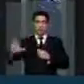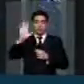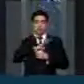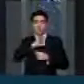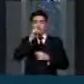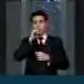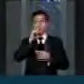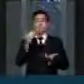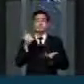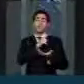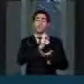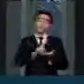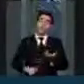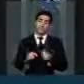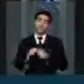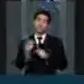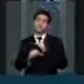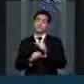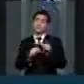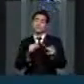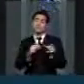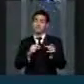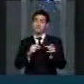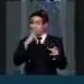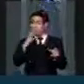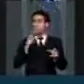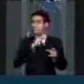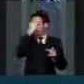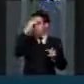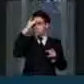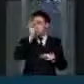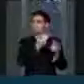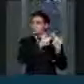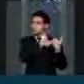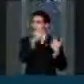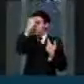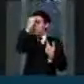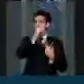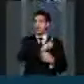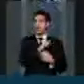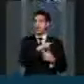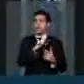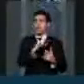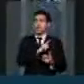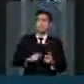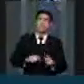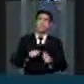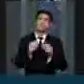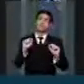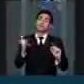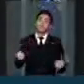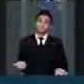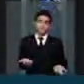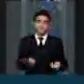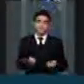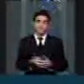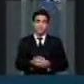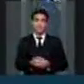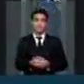fazendo para penalizar os responsáveis por esse apagão? Teria sido, senhor